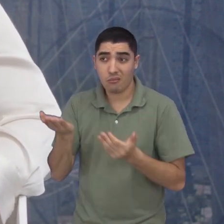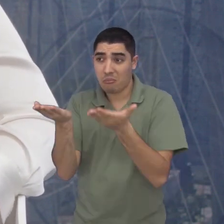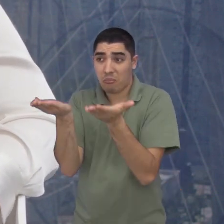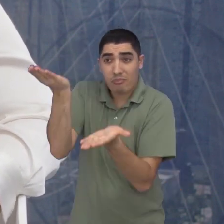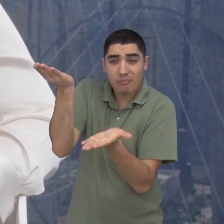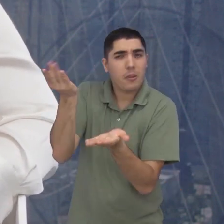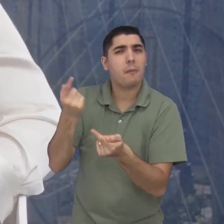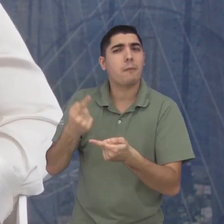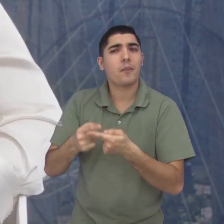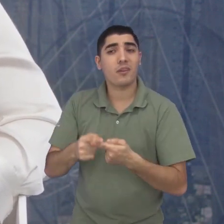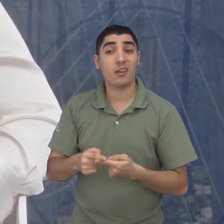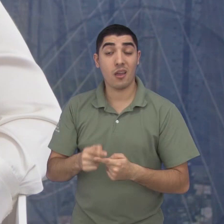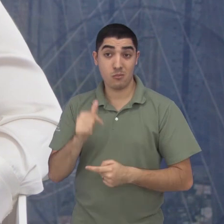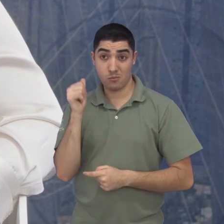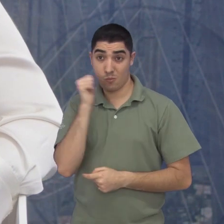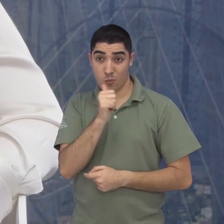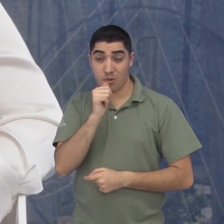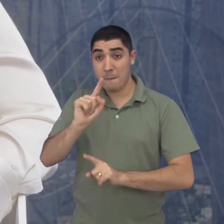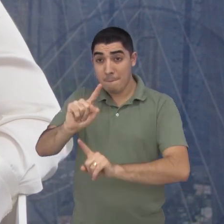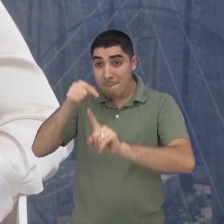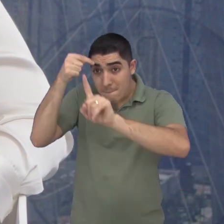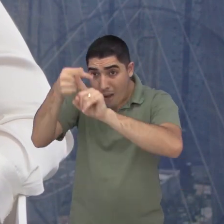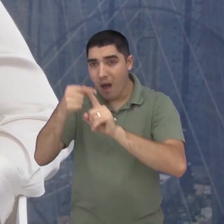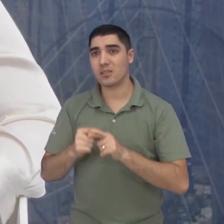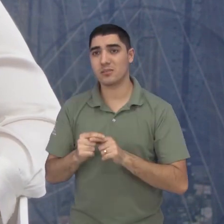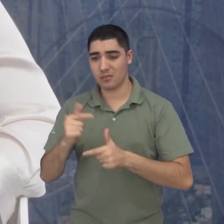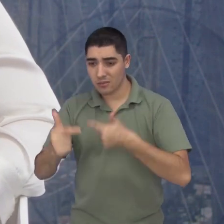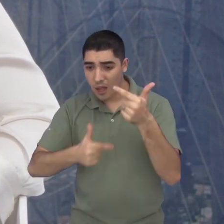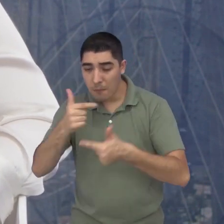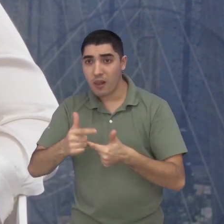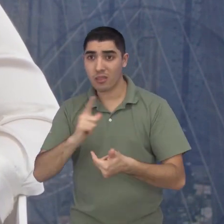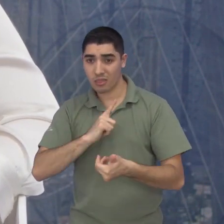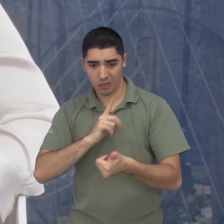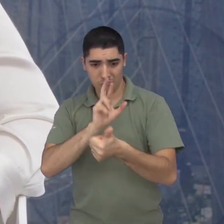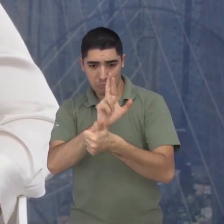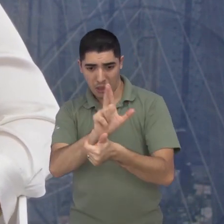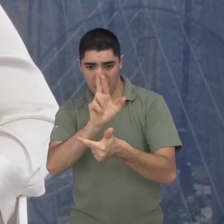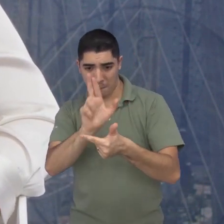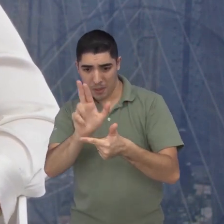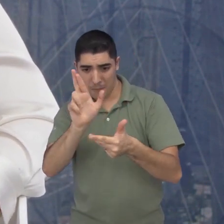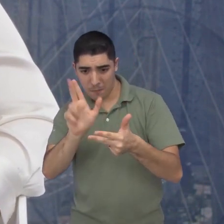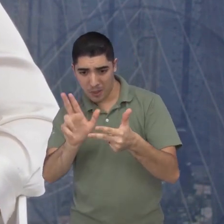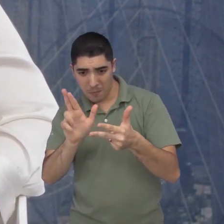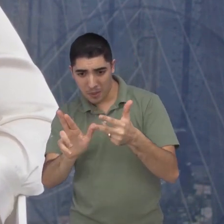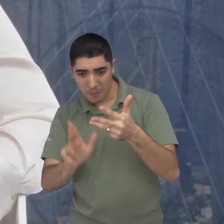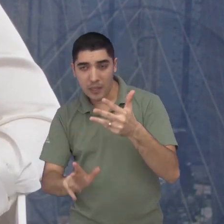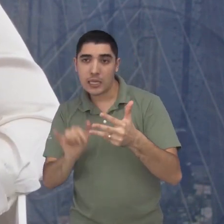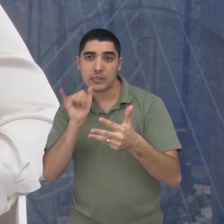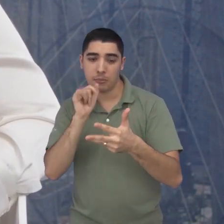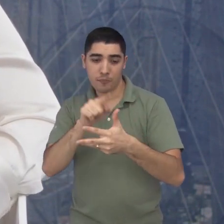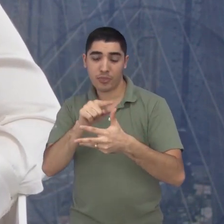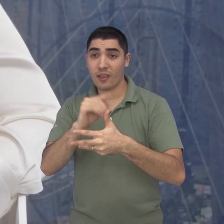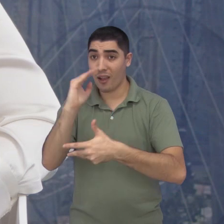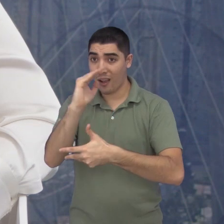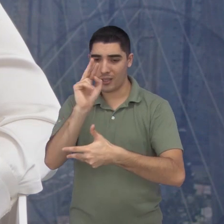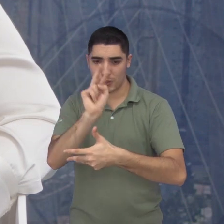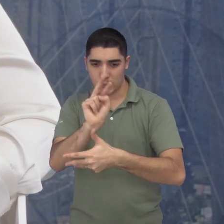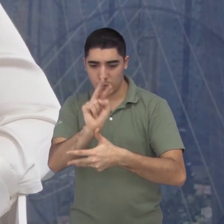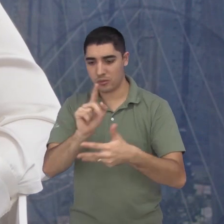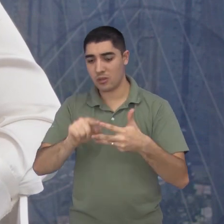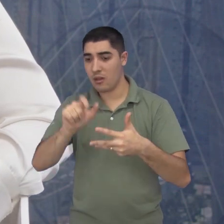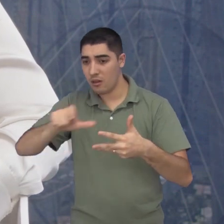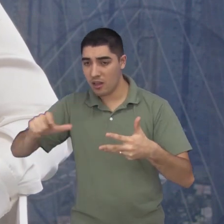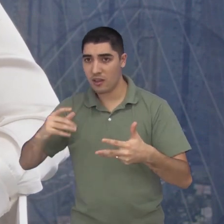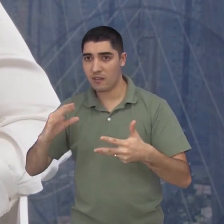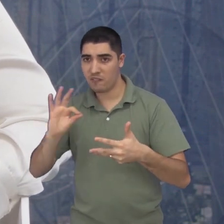quê? Nós acumulamos tarefas, nós somos multitarefadas, então a gente precisa cuidar da casa, das pessoas, da